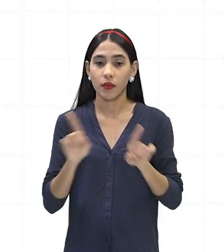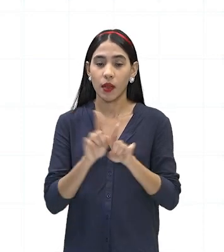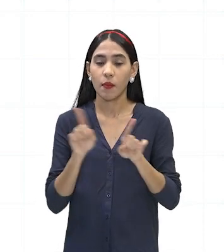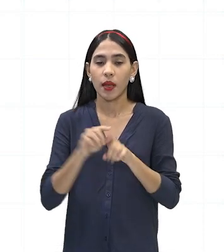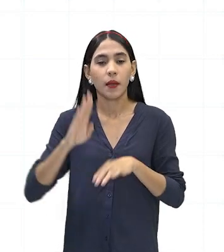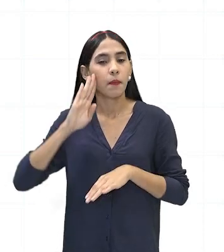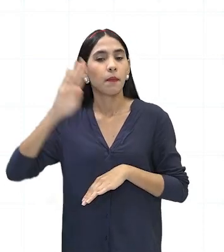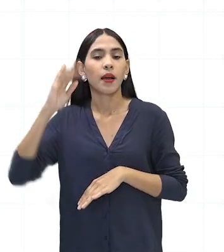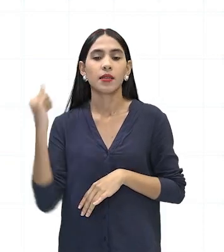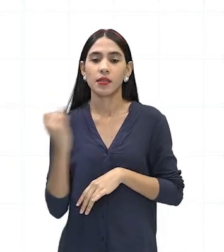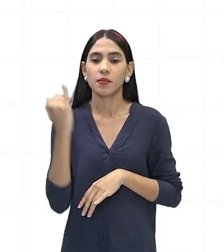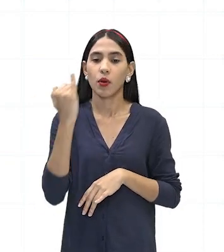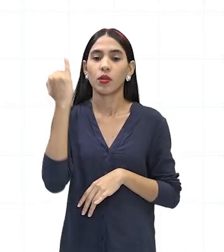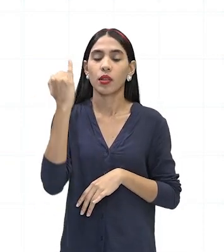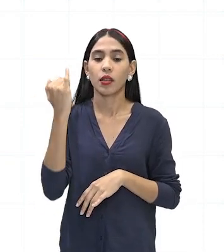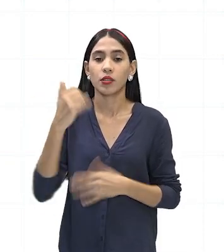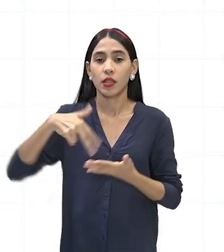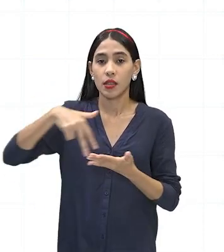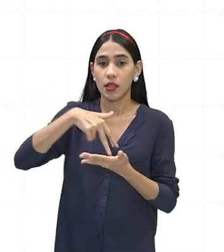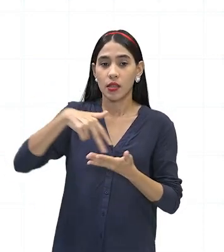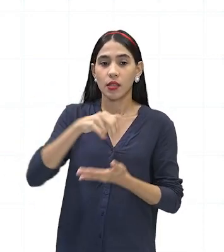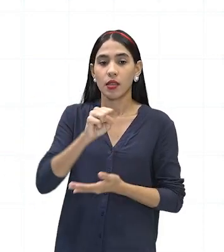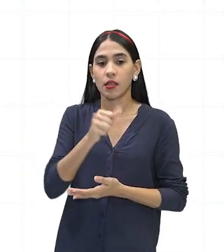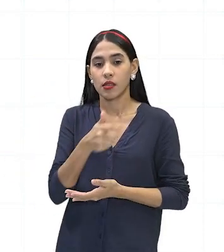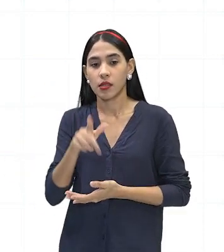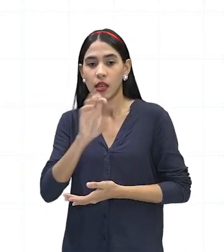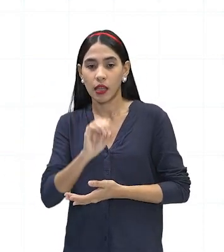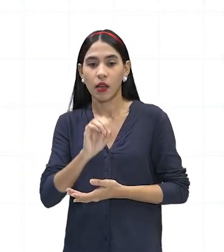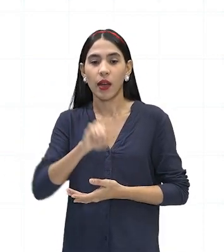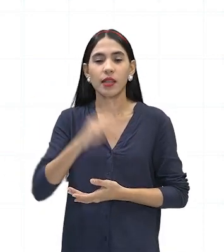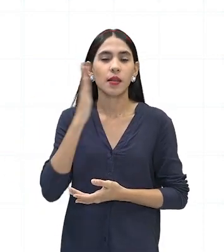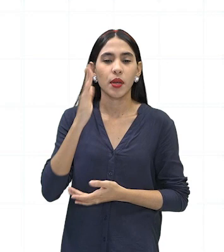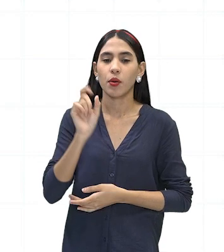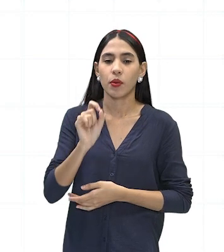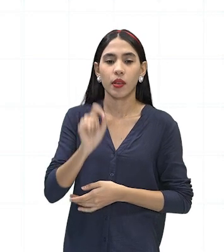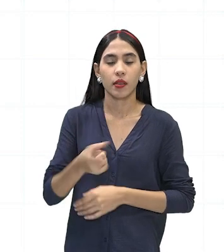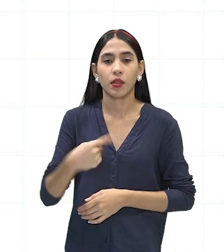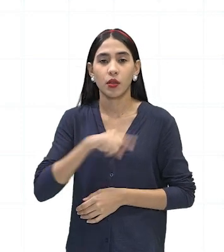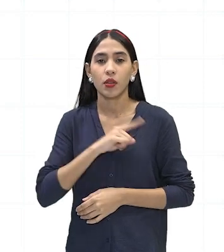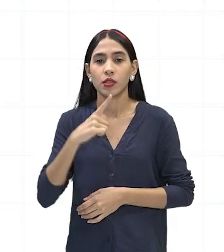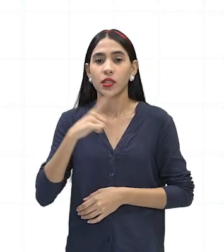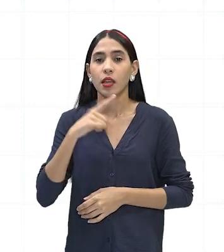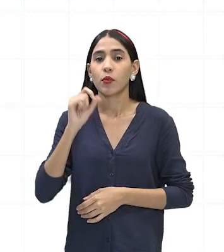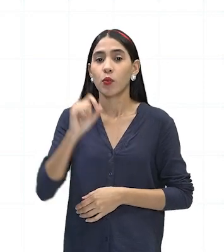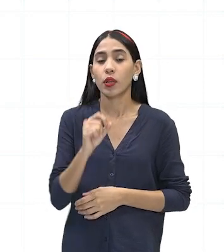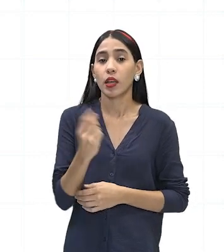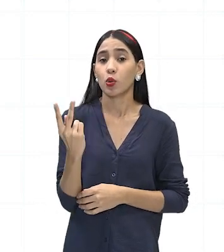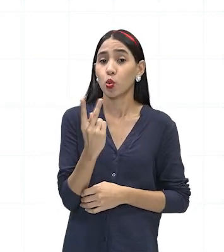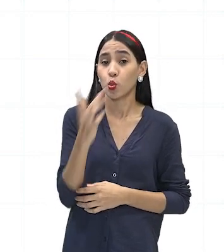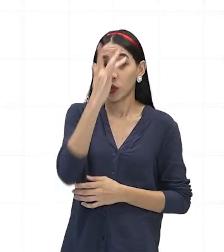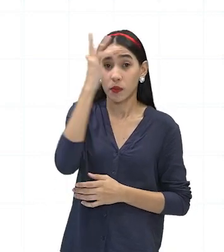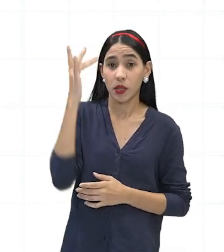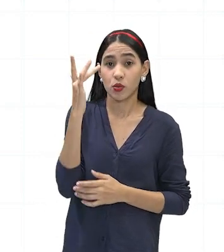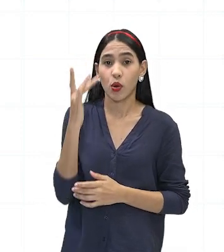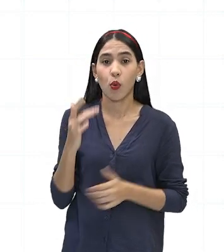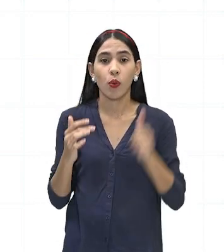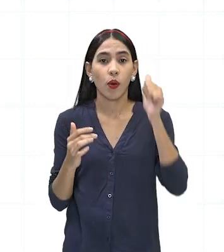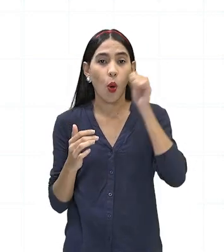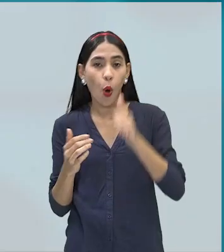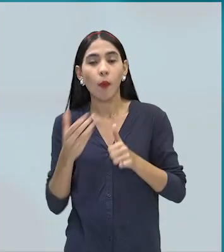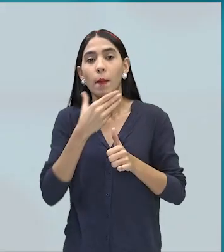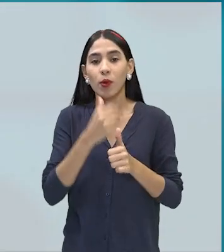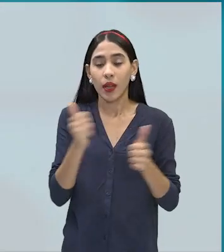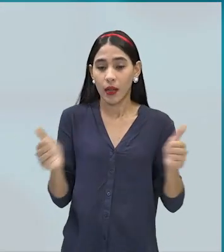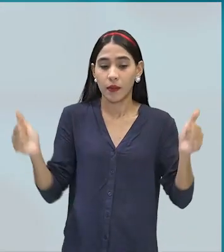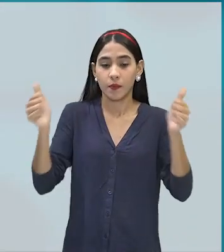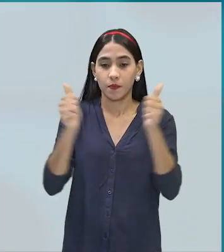mais importantes quando a gente fala de dança de salão é saber o quê? Que nós temos aí um par, né? Nós temos um casal de dançarinos,